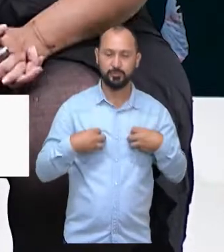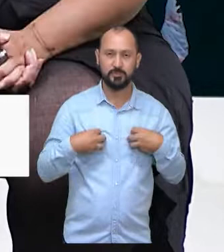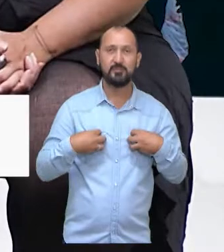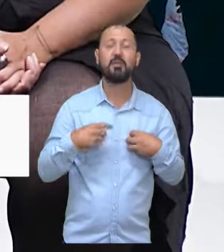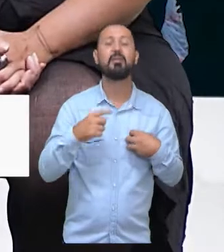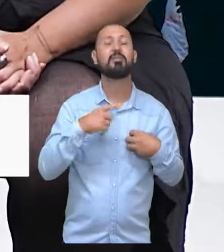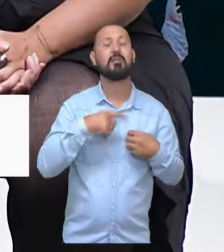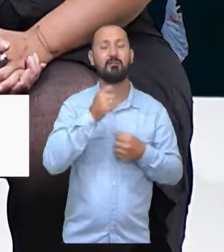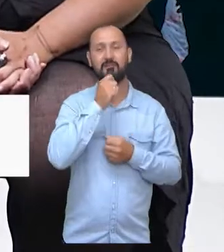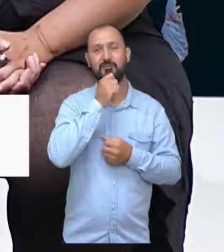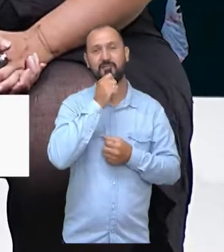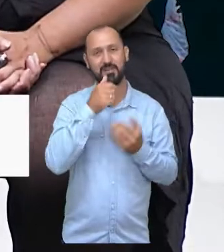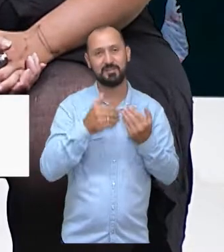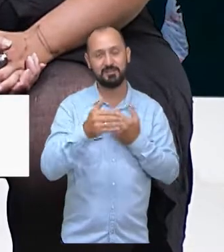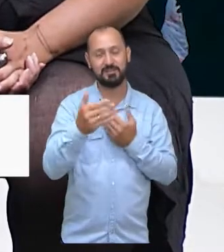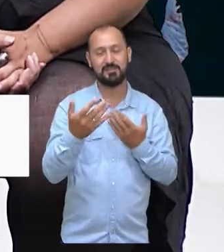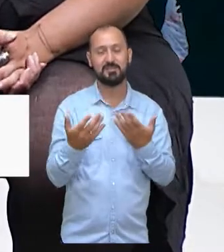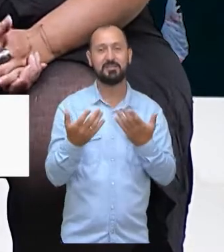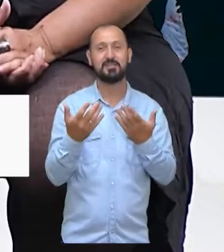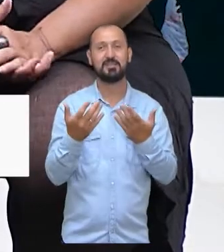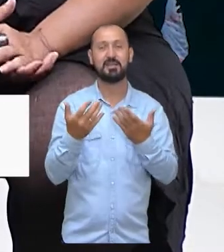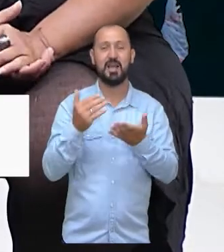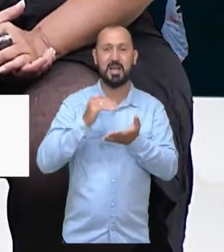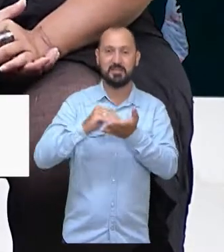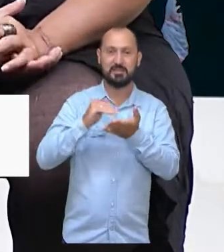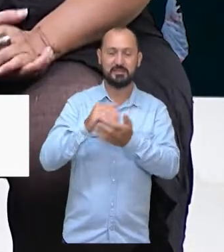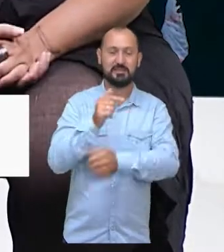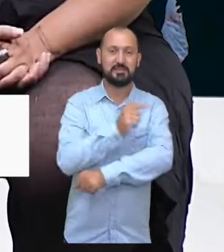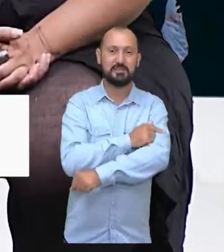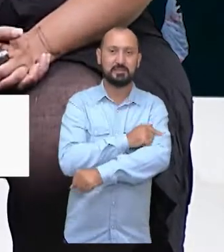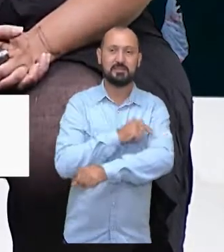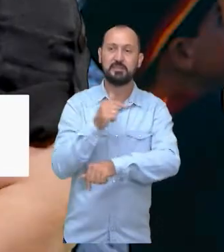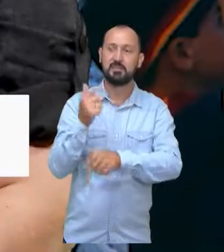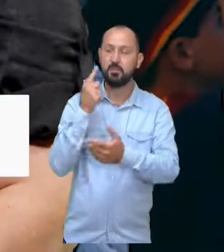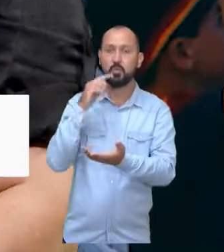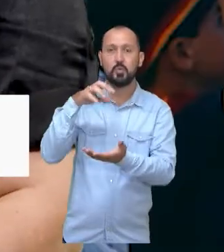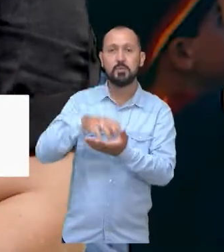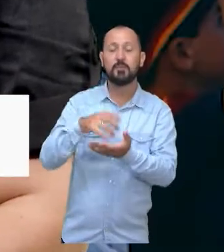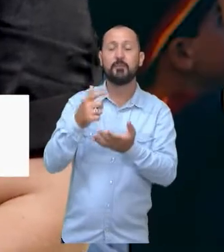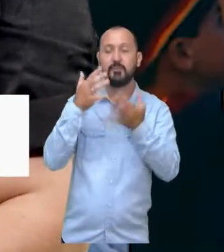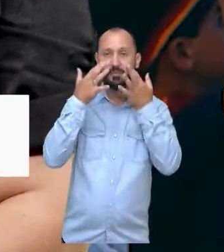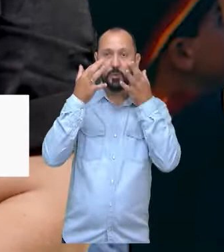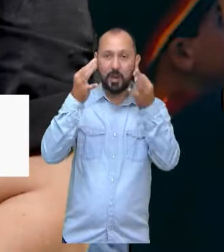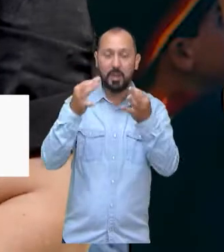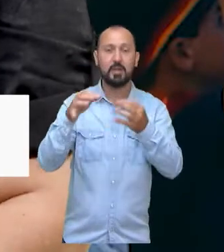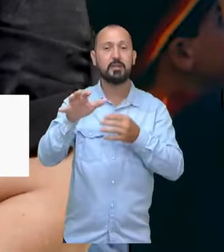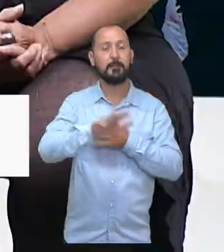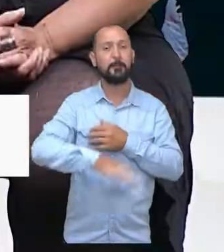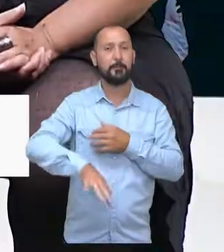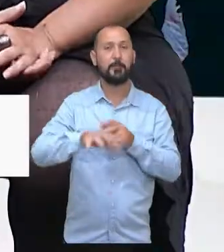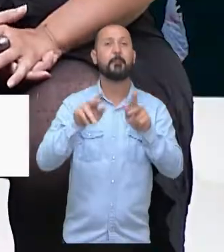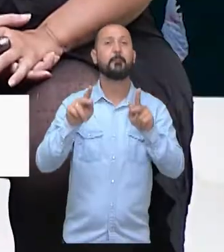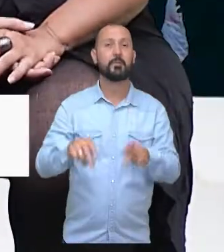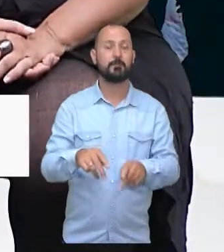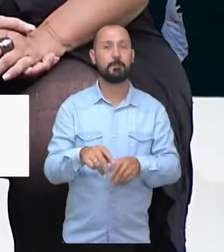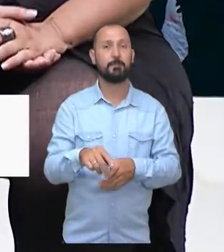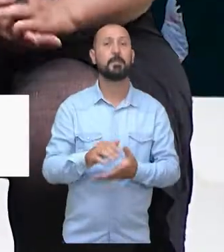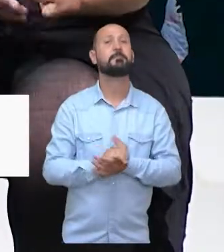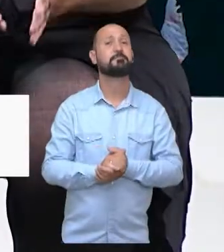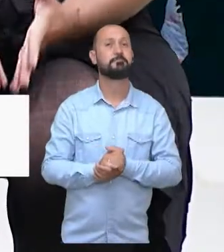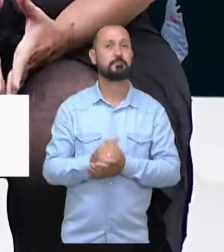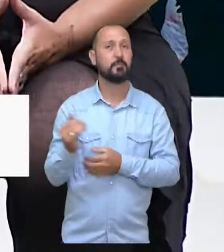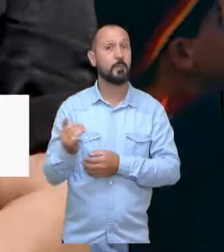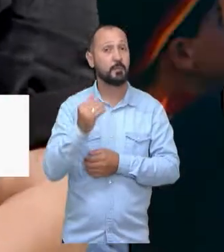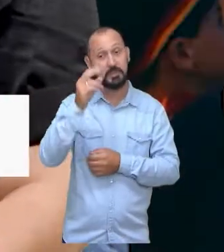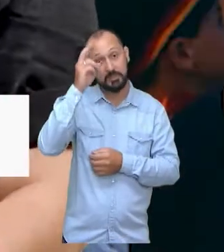e a subsecretaria trabalha também, né, o centro, nesse alerta para essa população. Exatamente, é importante, muito importante a